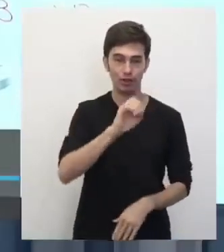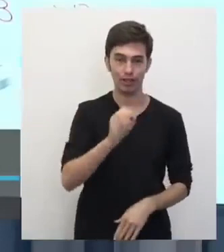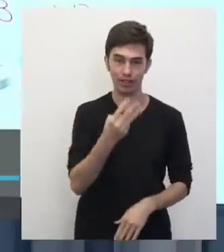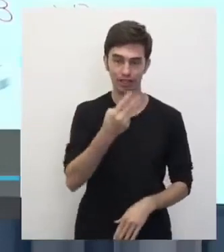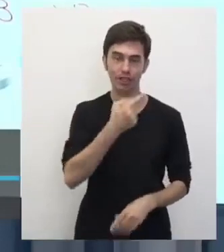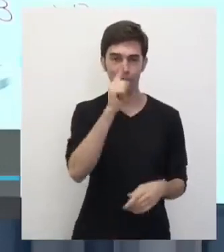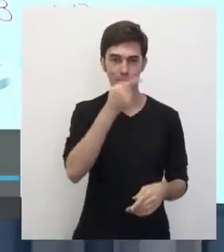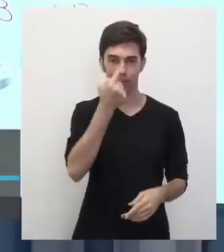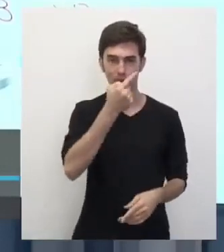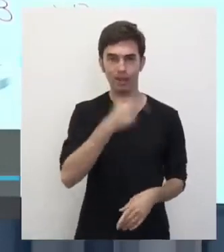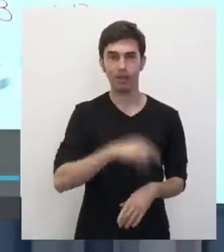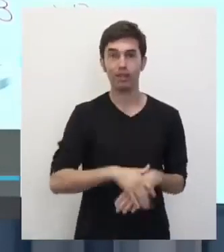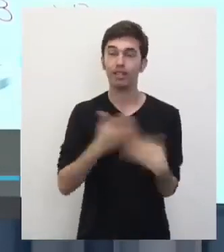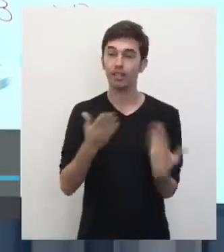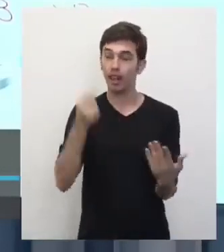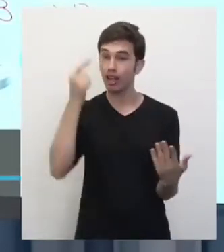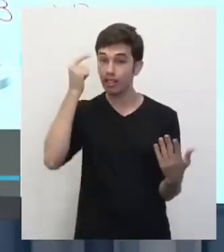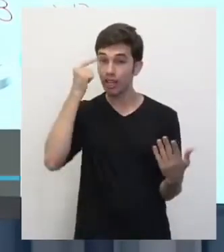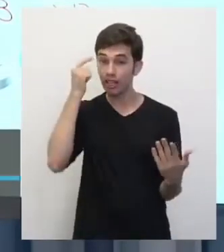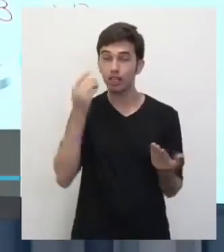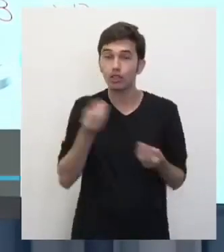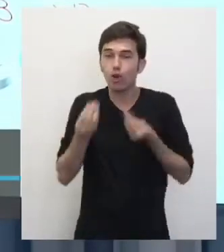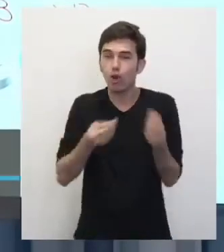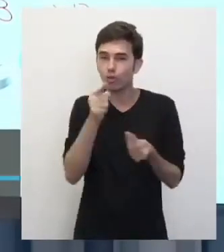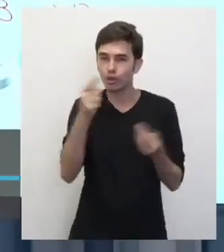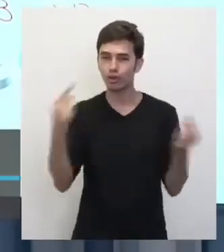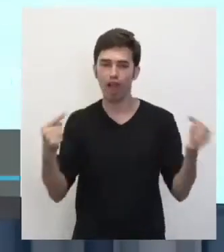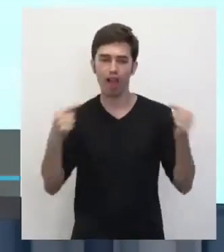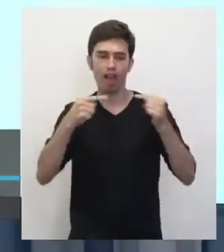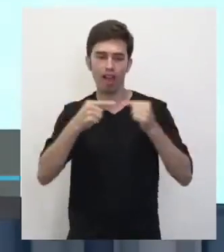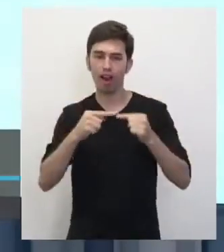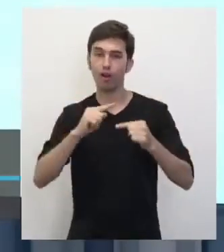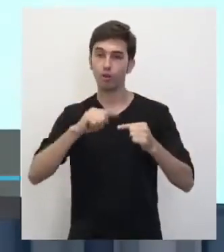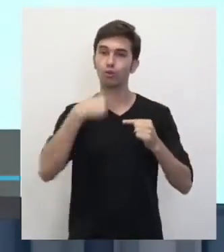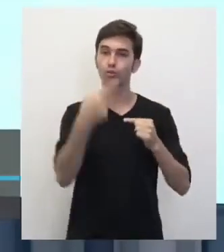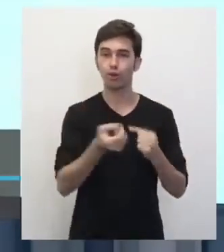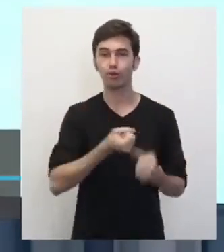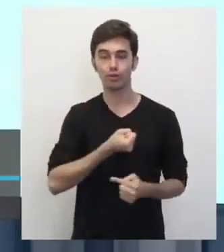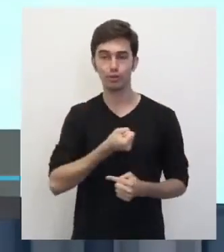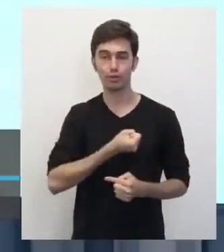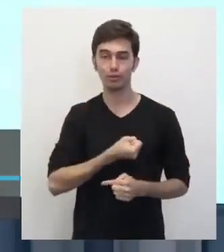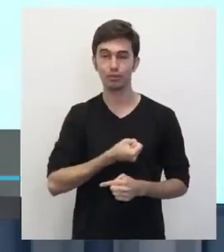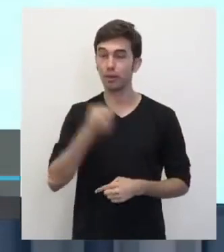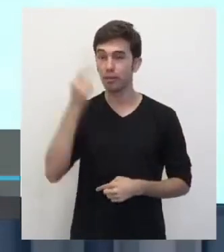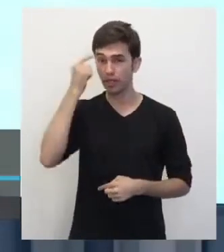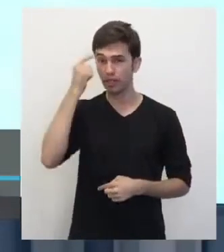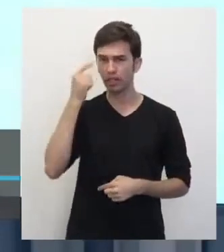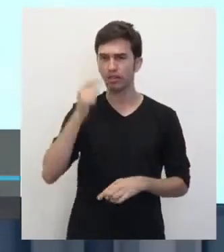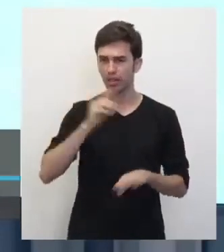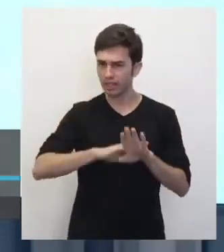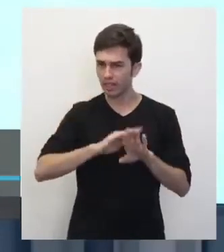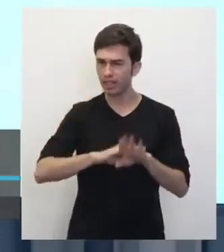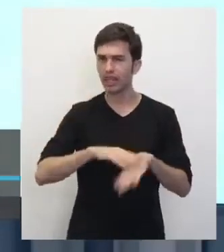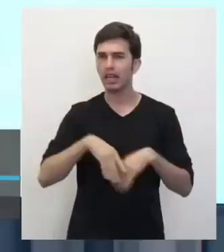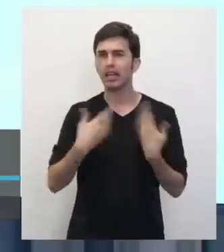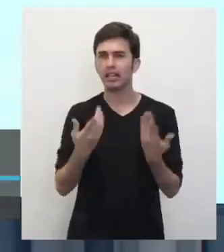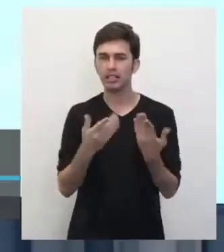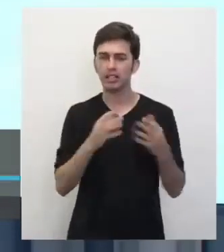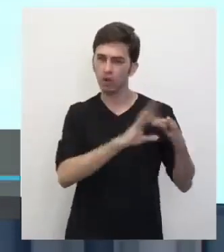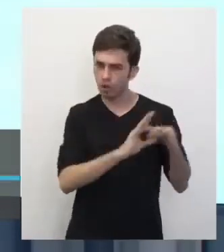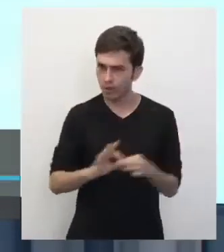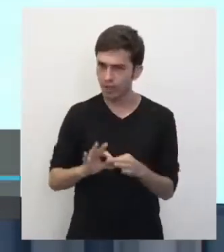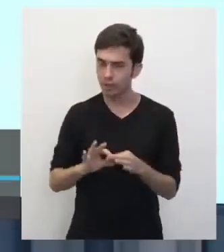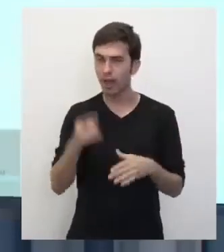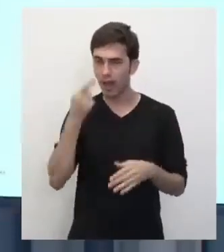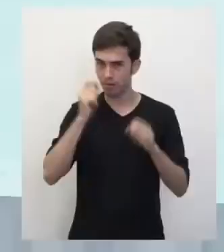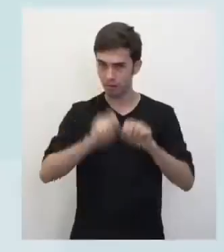essa ideia aí é a ideia de como que você vai relacionar os próximos números. Pensando nessa ideia, pensando nesse contexto, vou